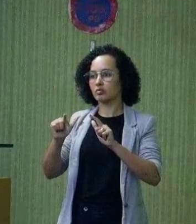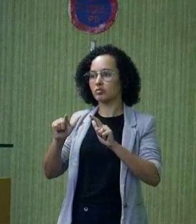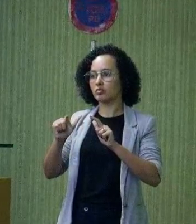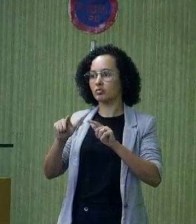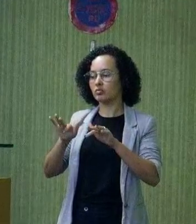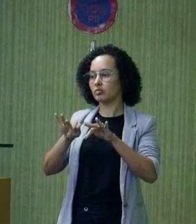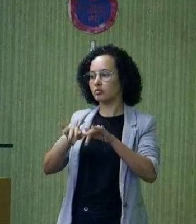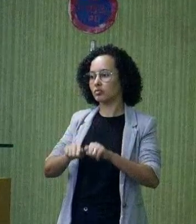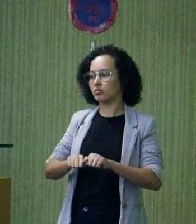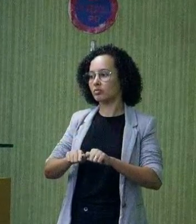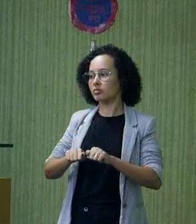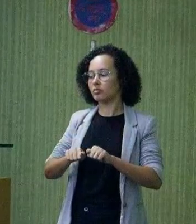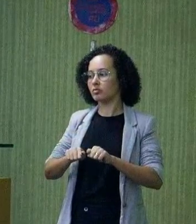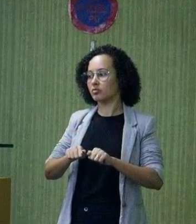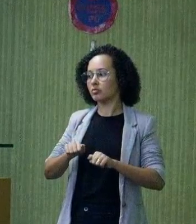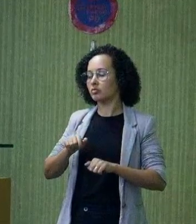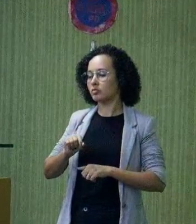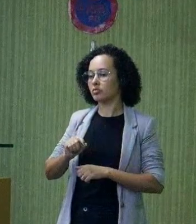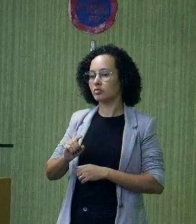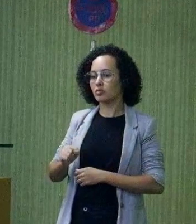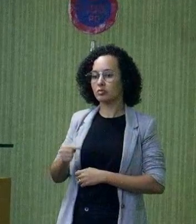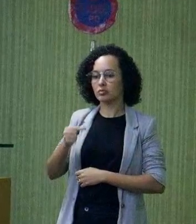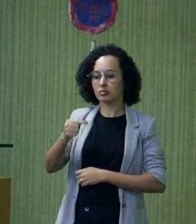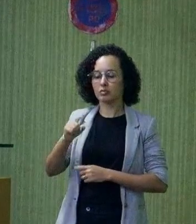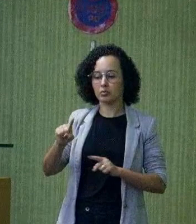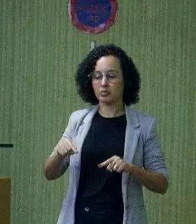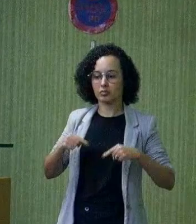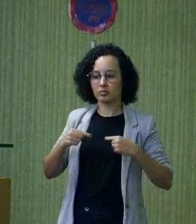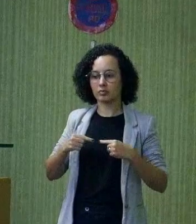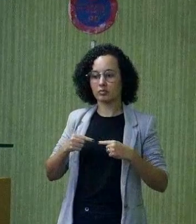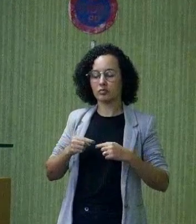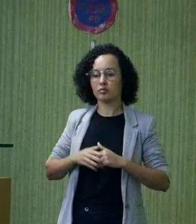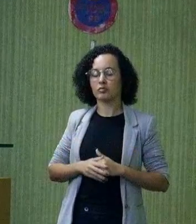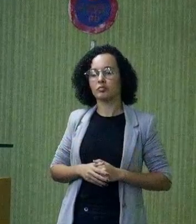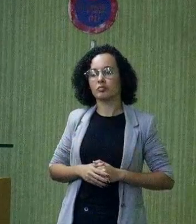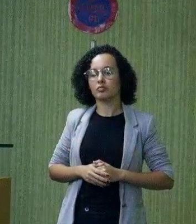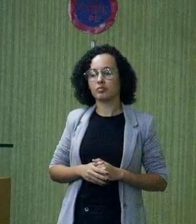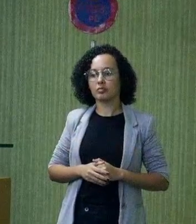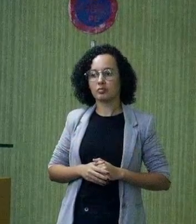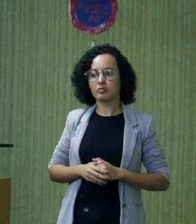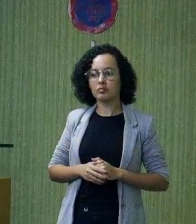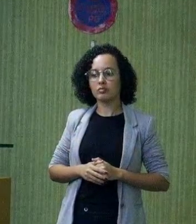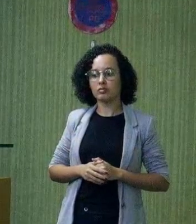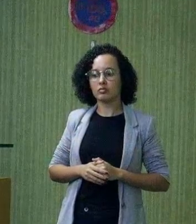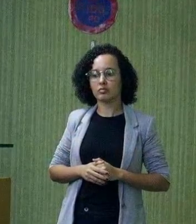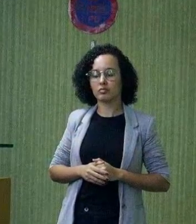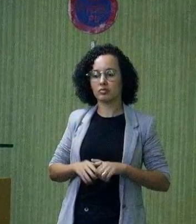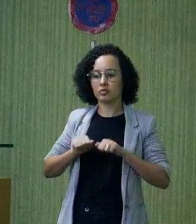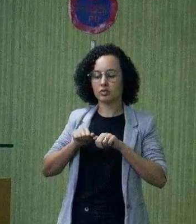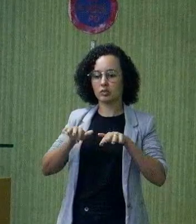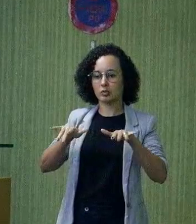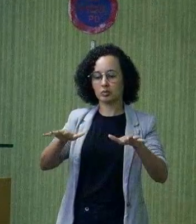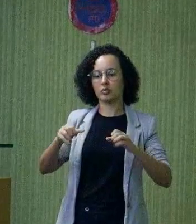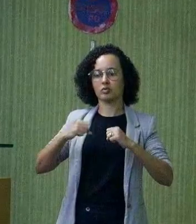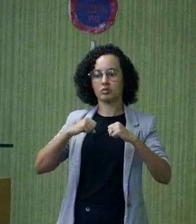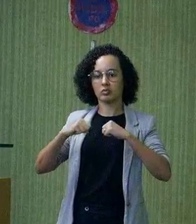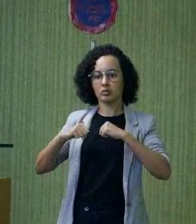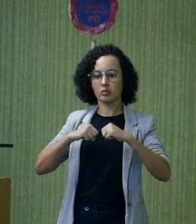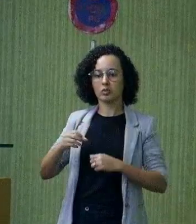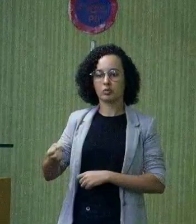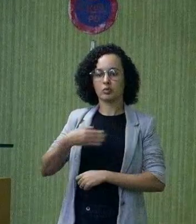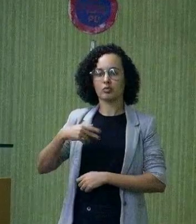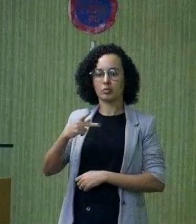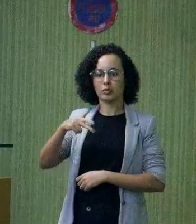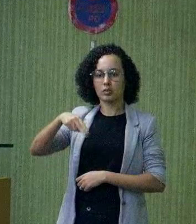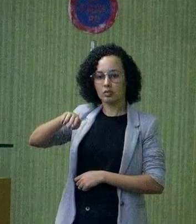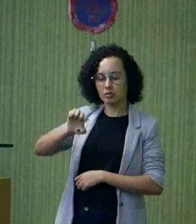encerramento que é os próximos desafios né que é basicamente a disseminação e o debate do novo pne que é